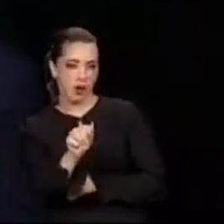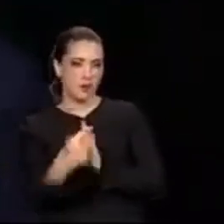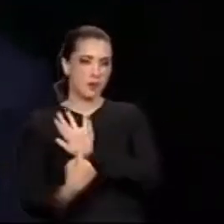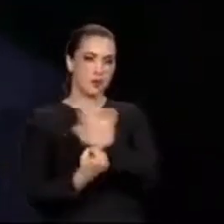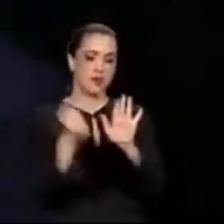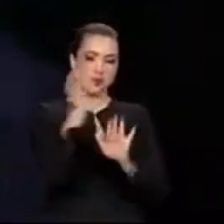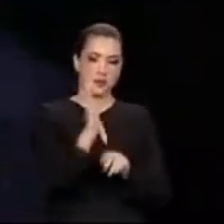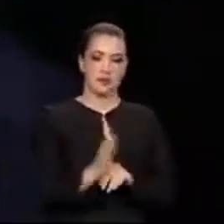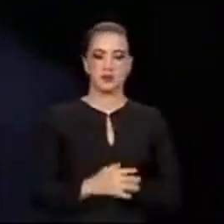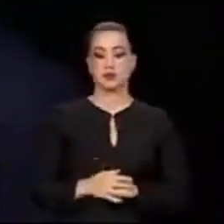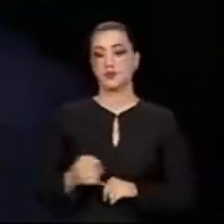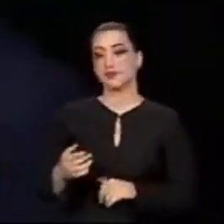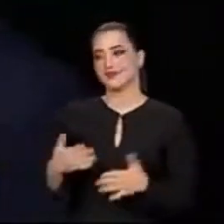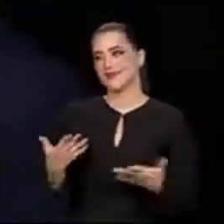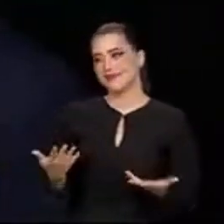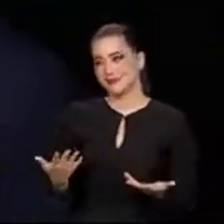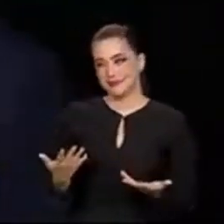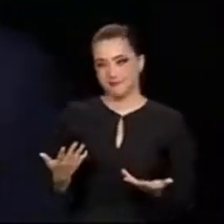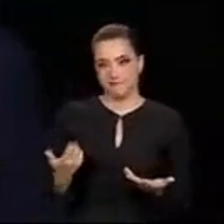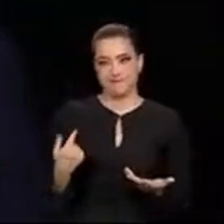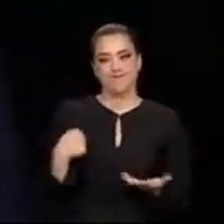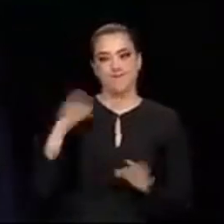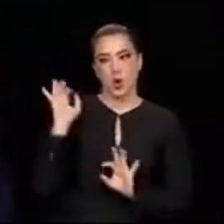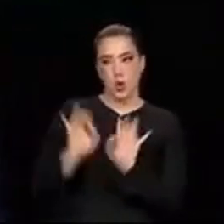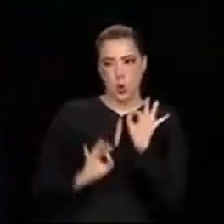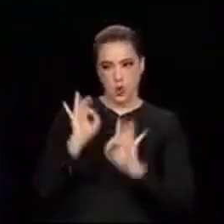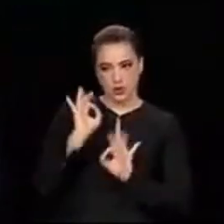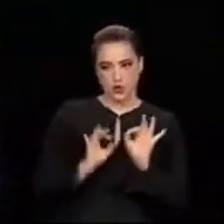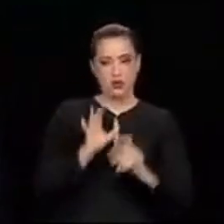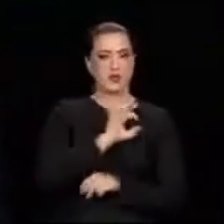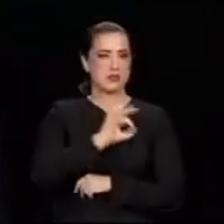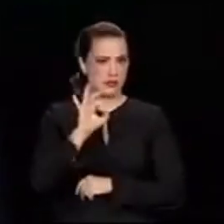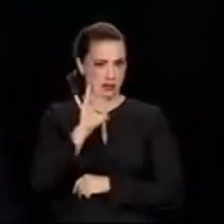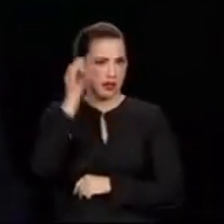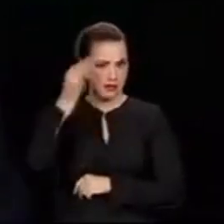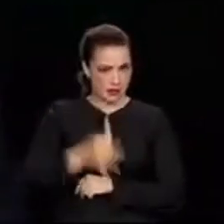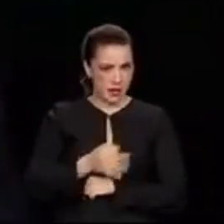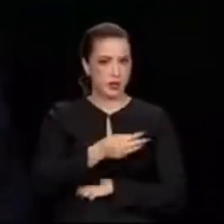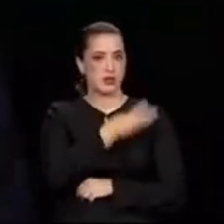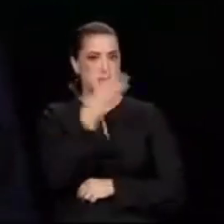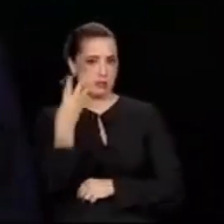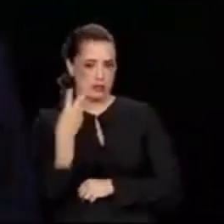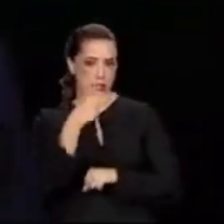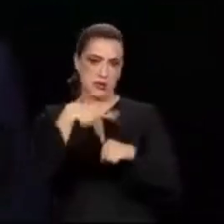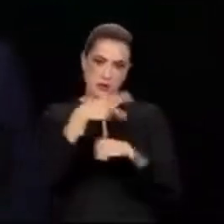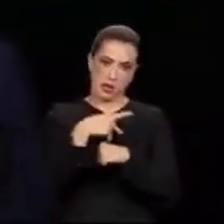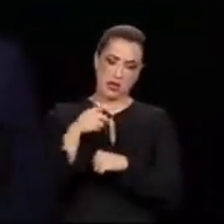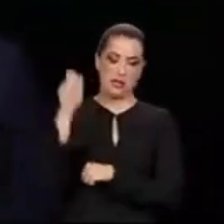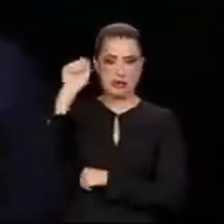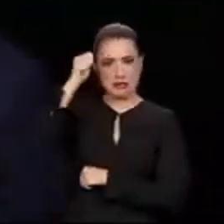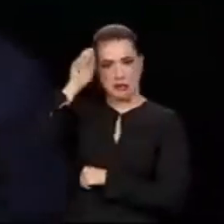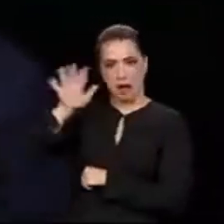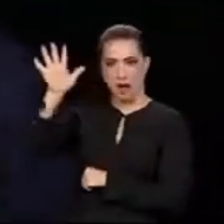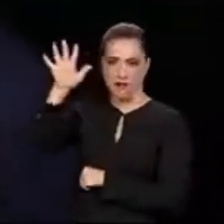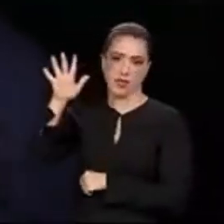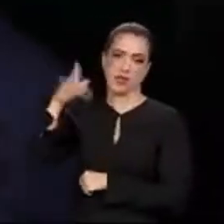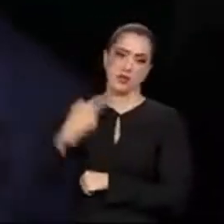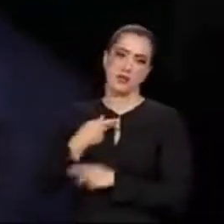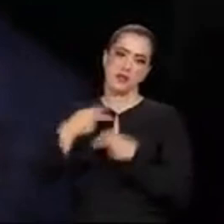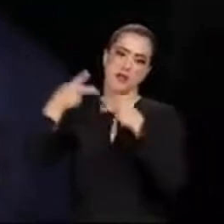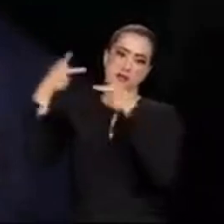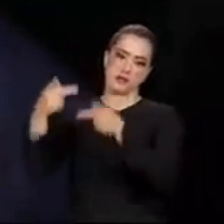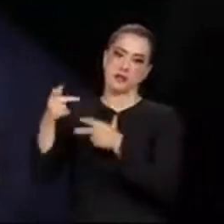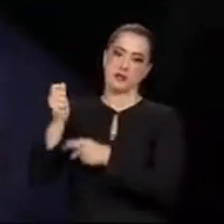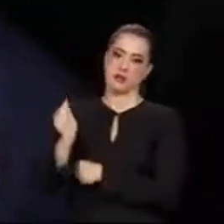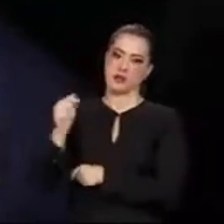eu estou organizando agora certamente uma viagem para três países africanos eu quero ir